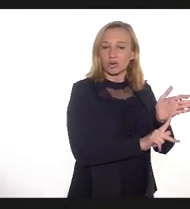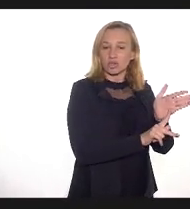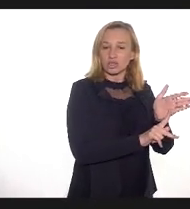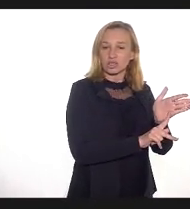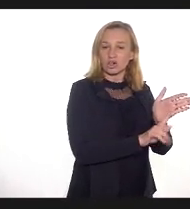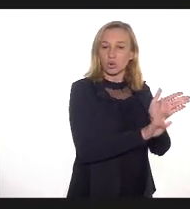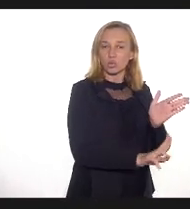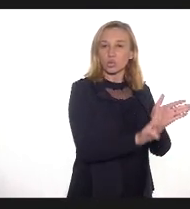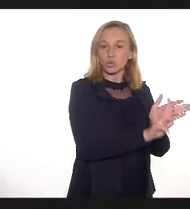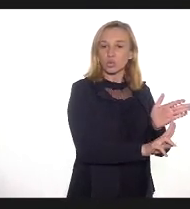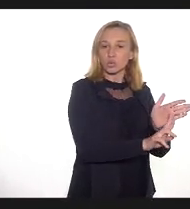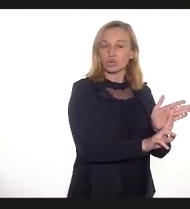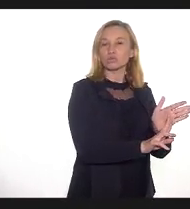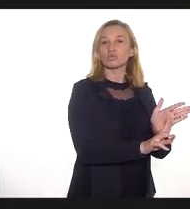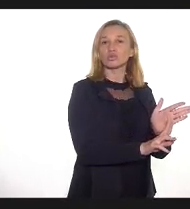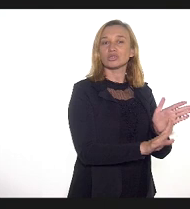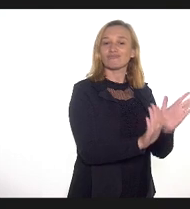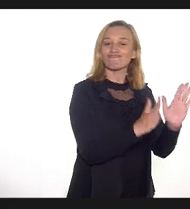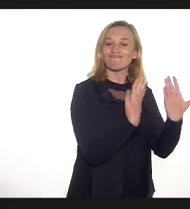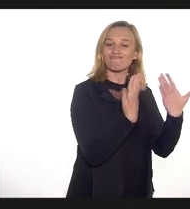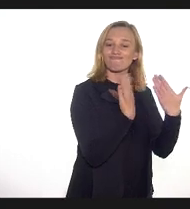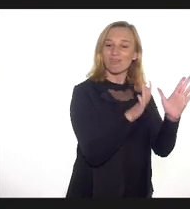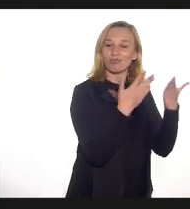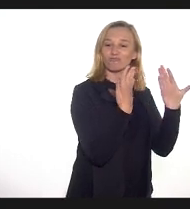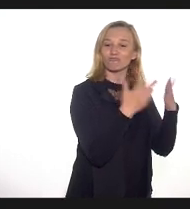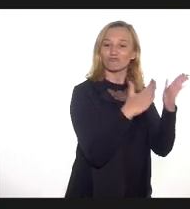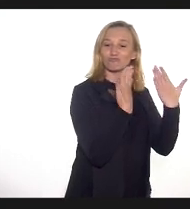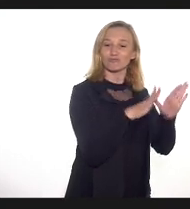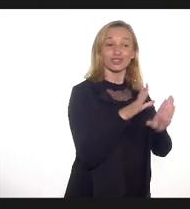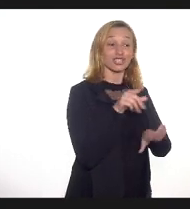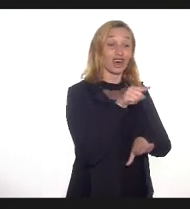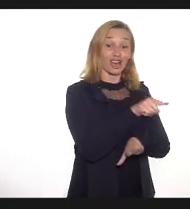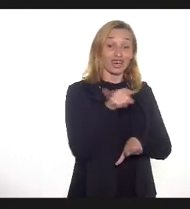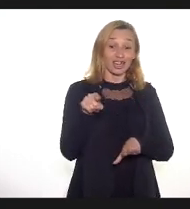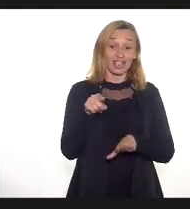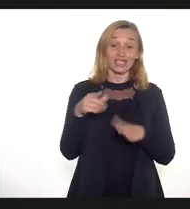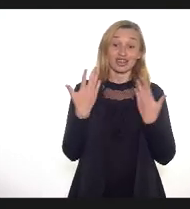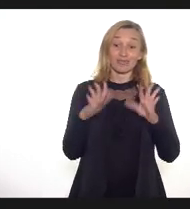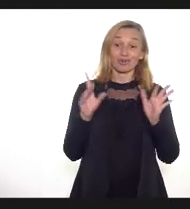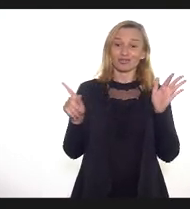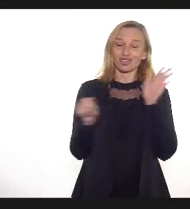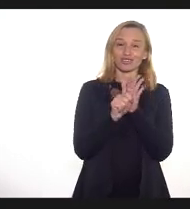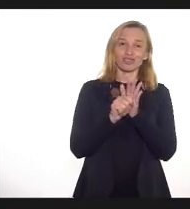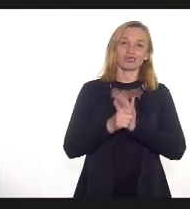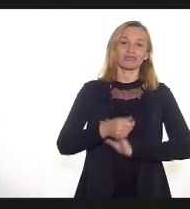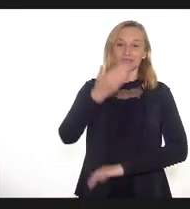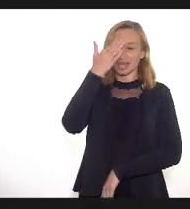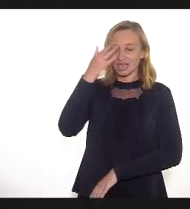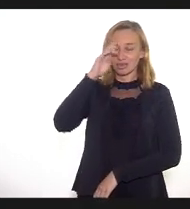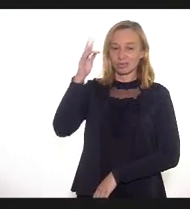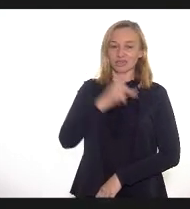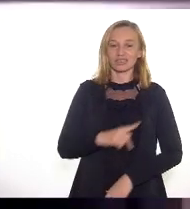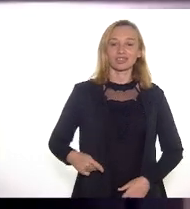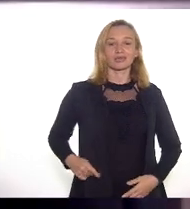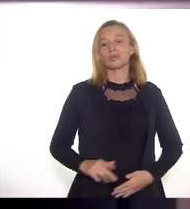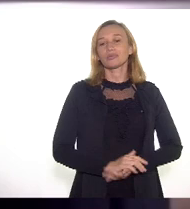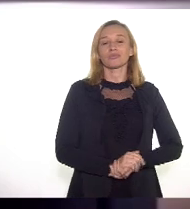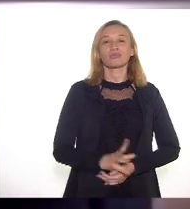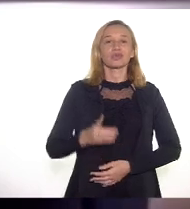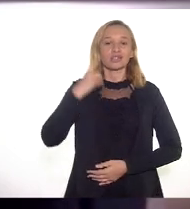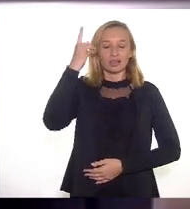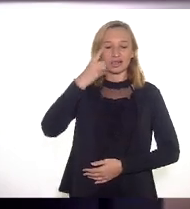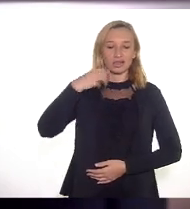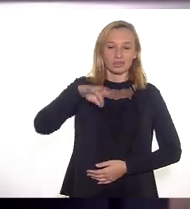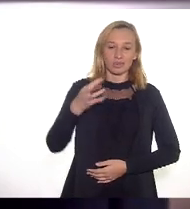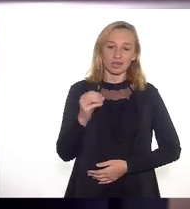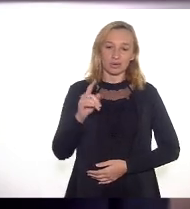que visava aplaudir aqueles que aplaudem a droga. Muito obrigado, senhor presidente. Deputado